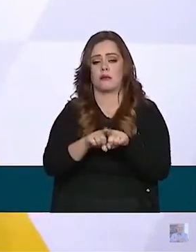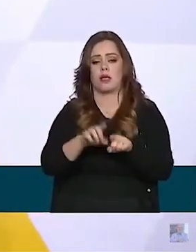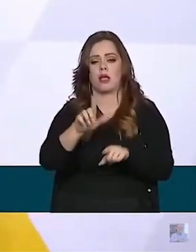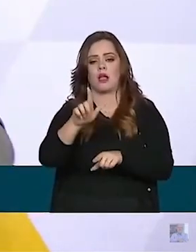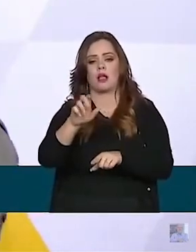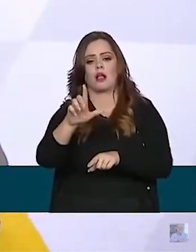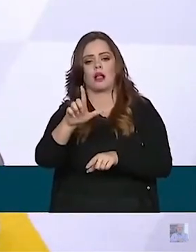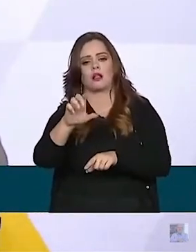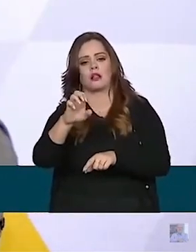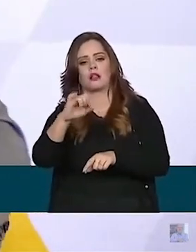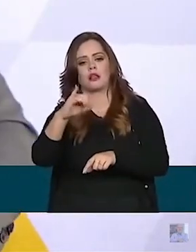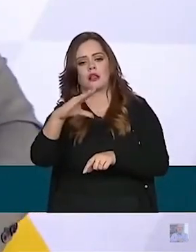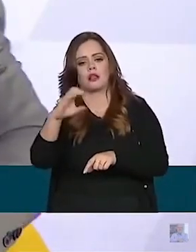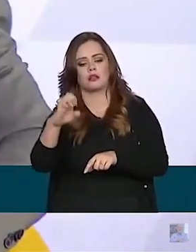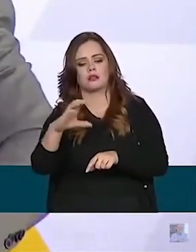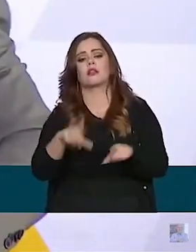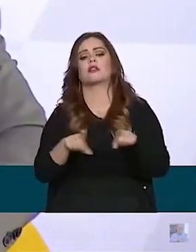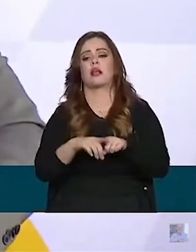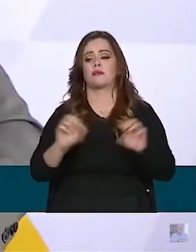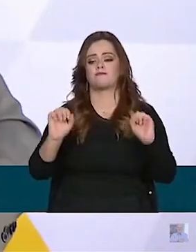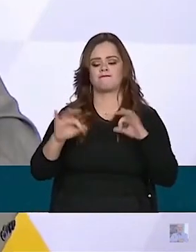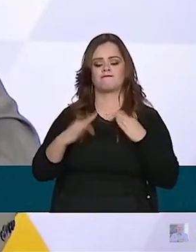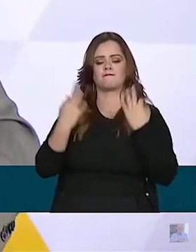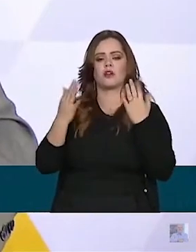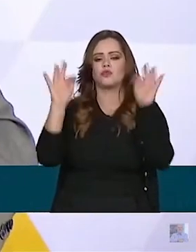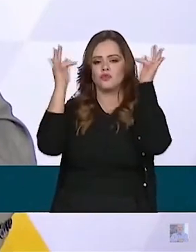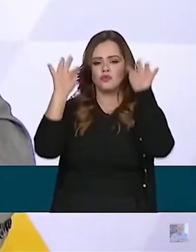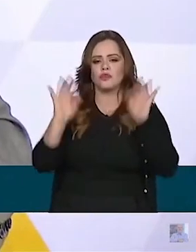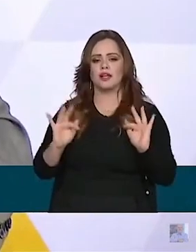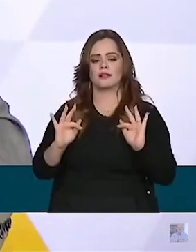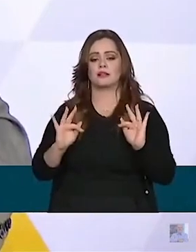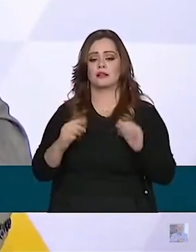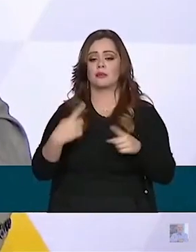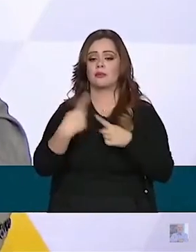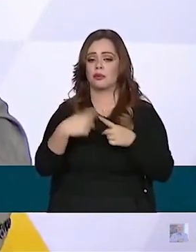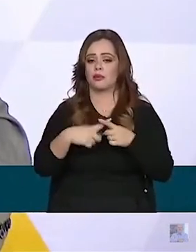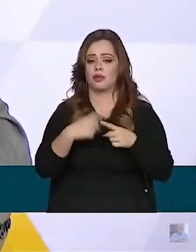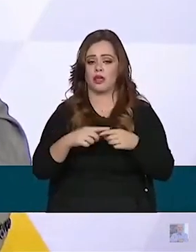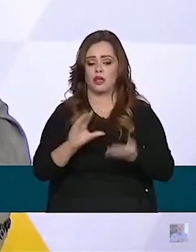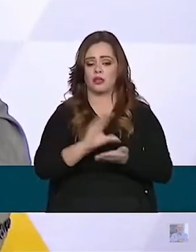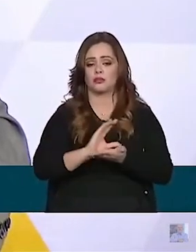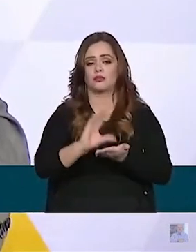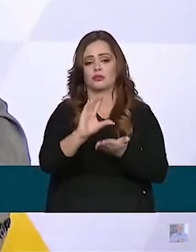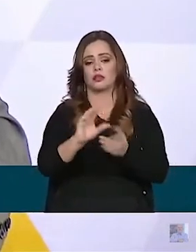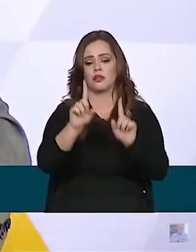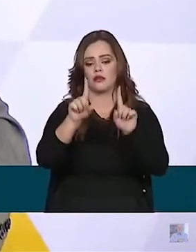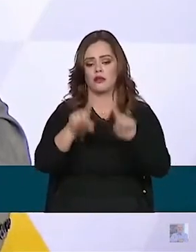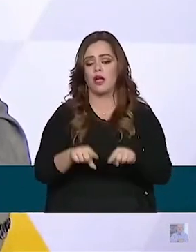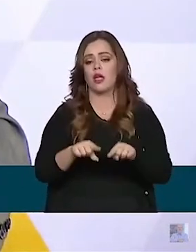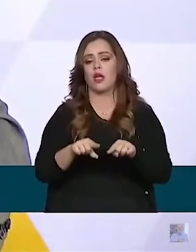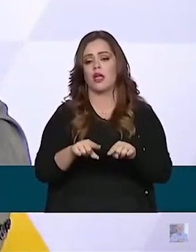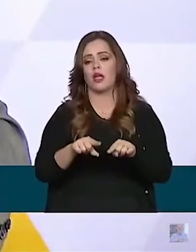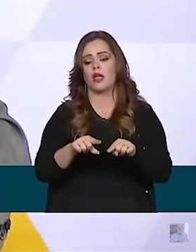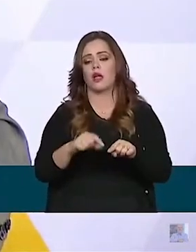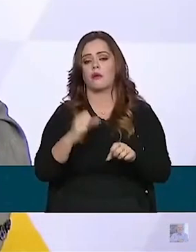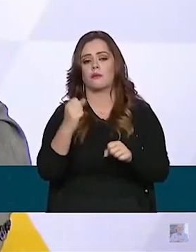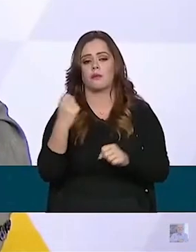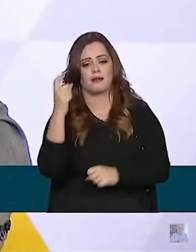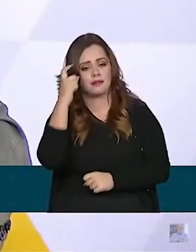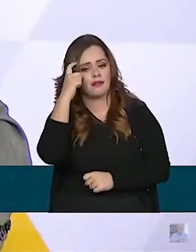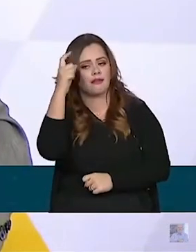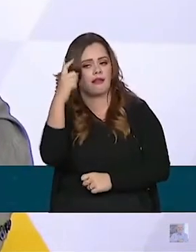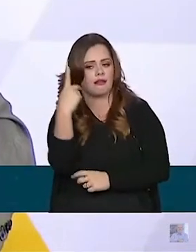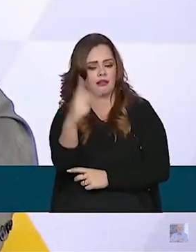estar muito alegre por dentro, porque esse conselho é uma obra e uma ideia